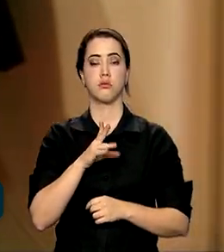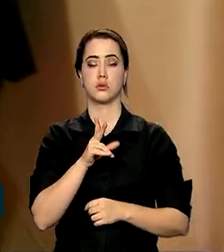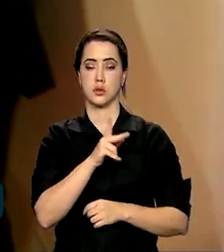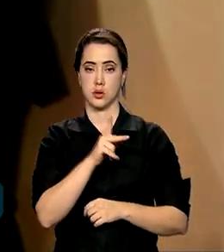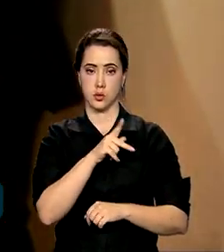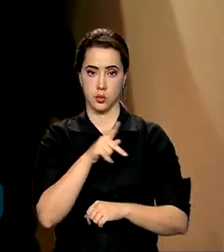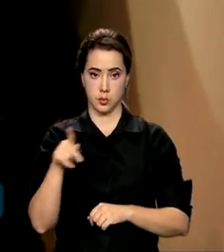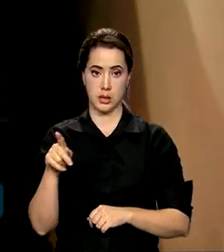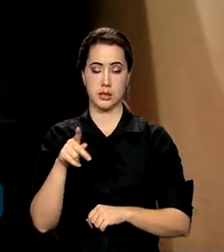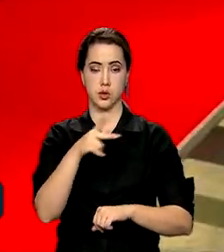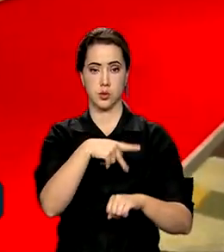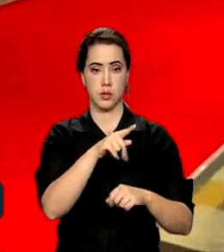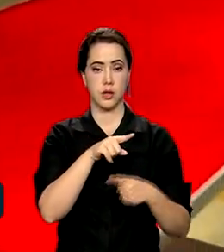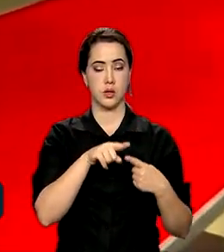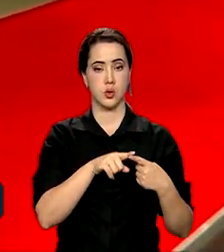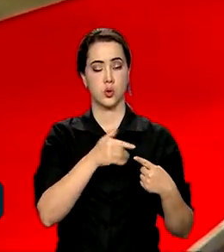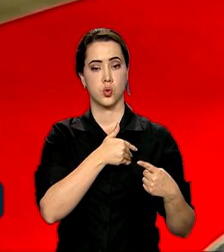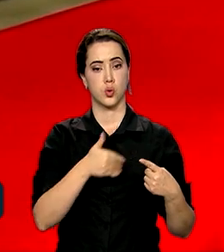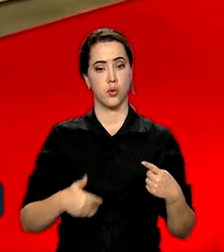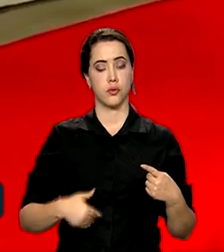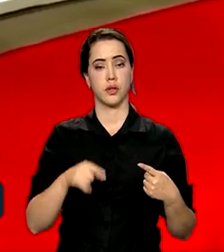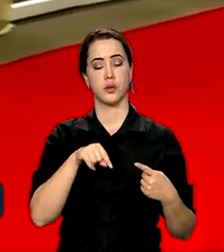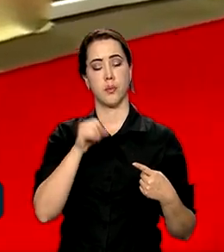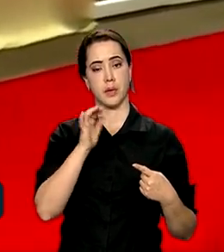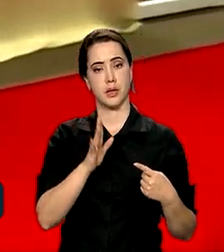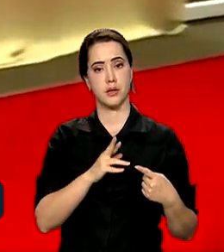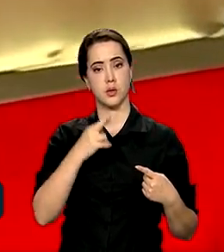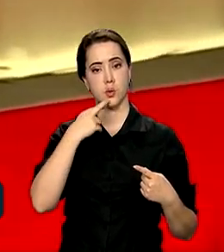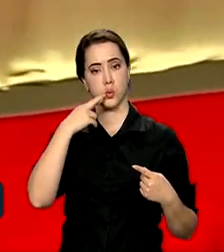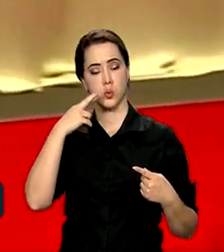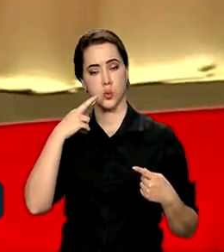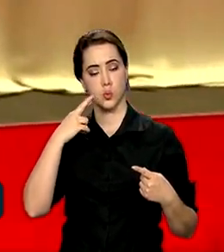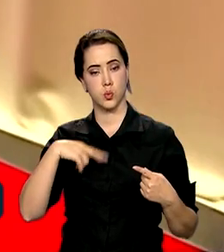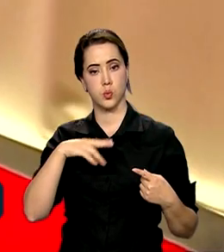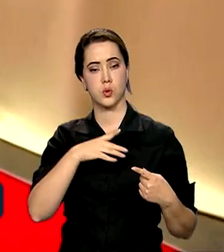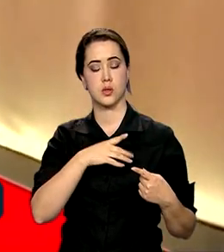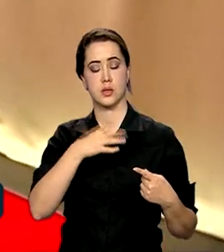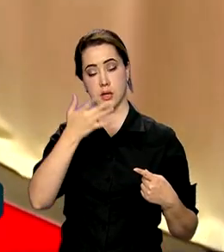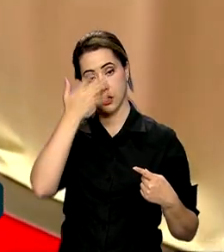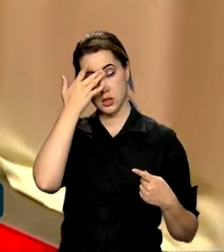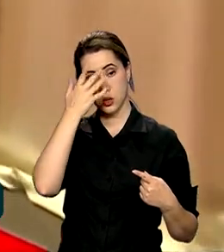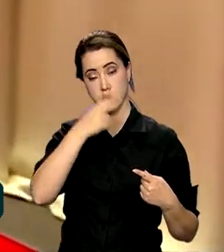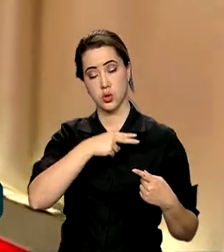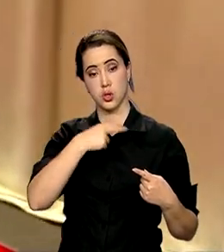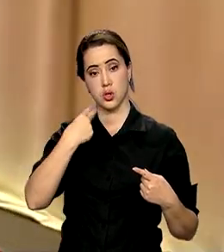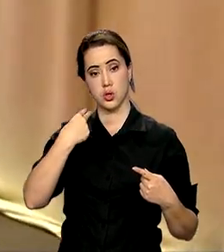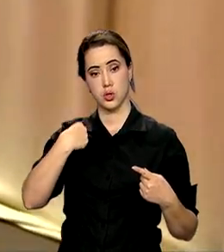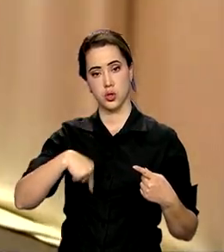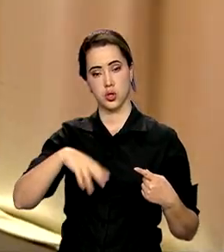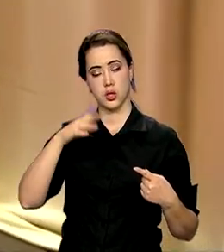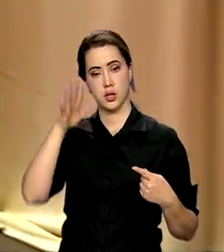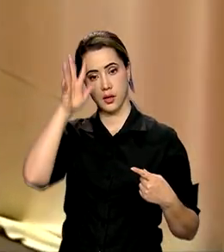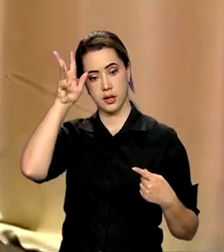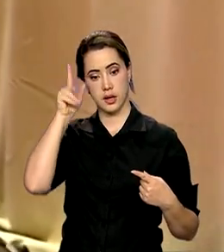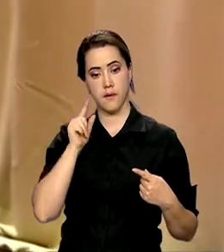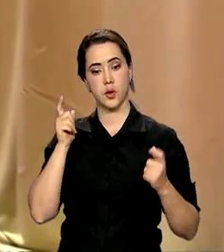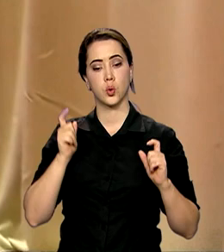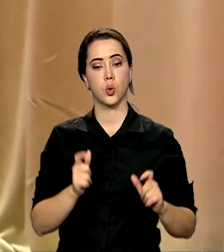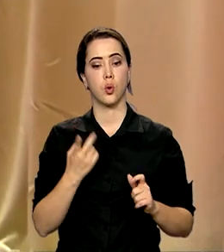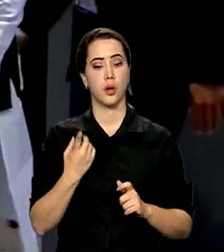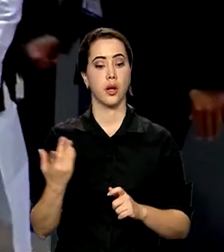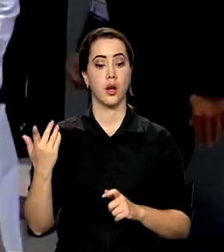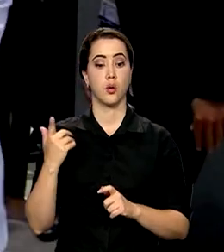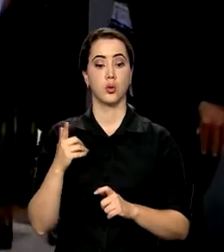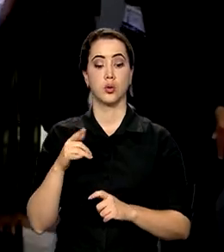e de governo do Brasil, Rússia, Índia, China e África do Sul, no Centro de Convenções de Sentom, em